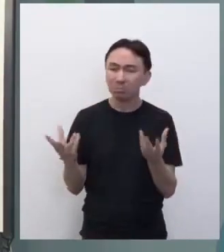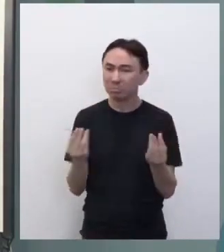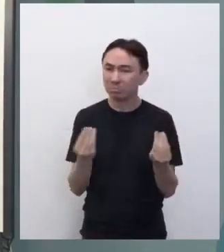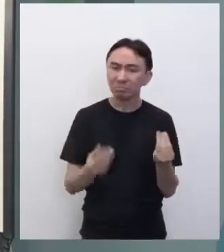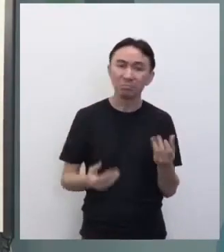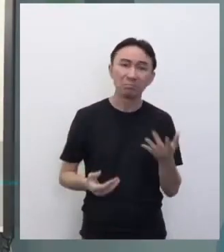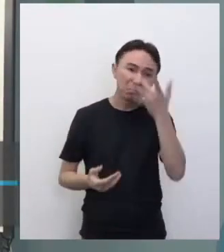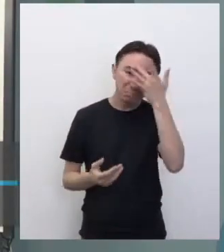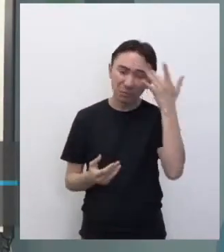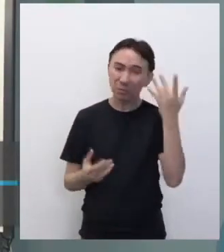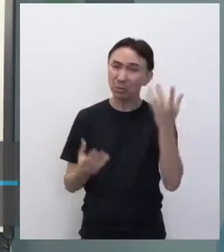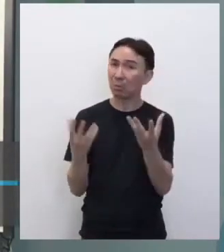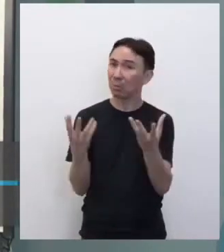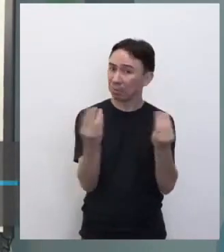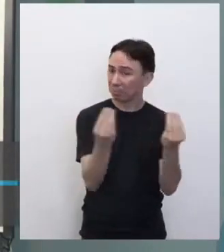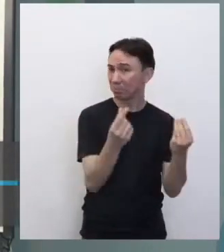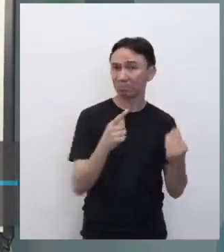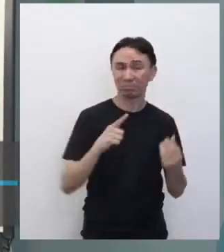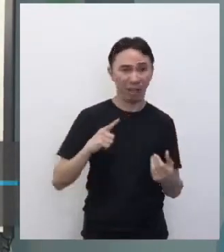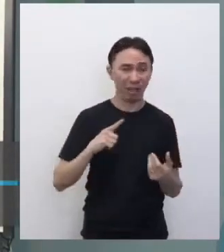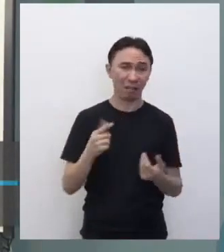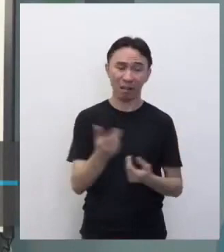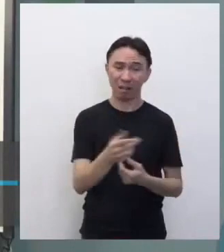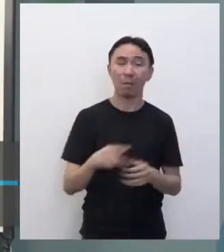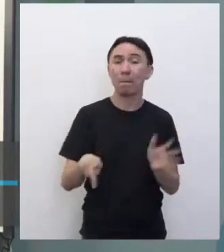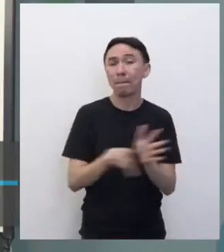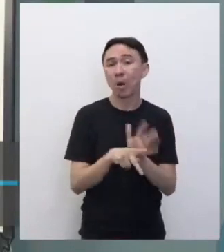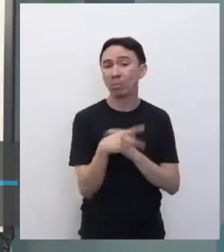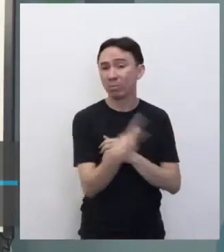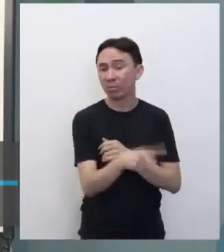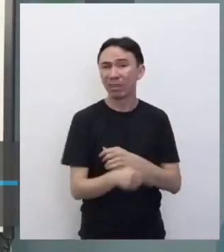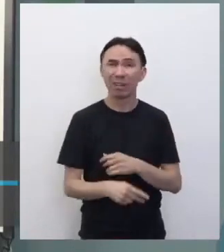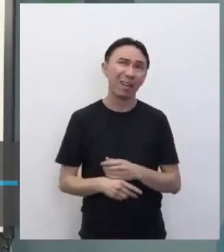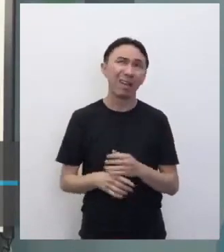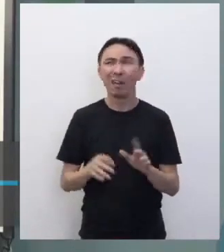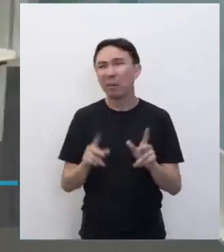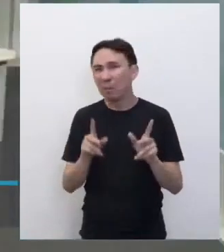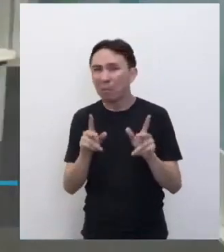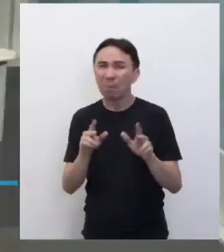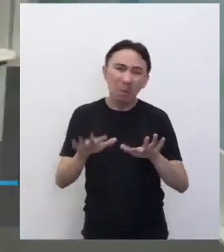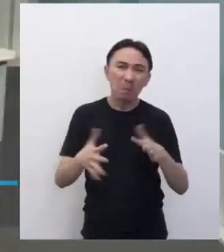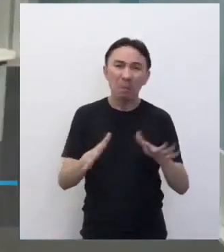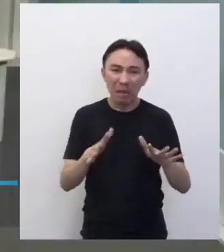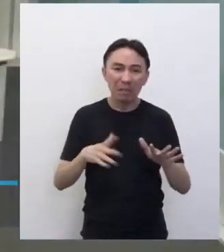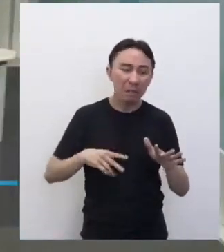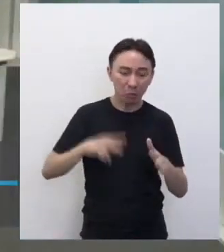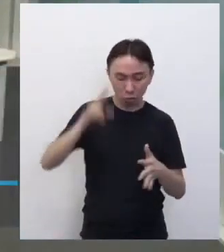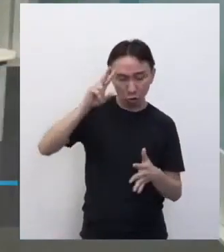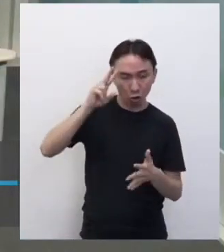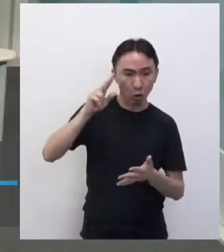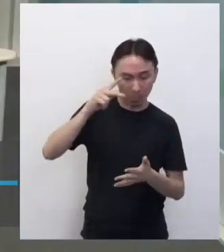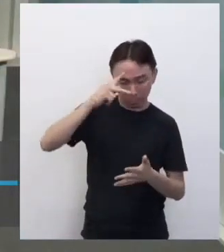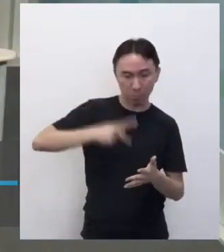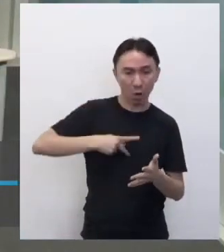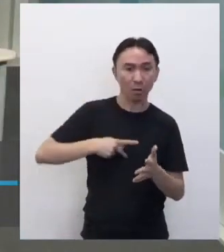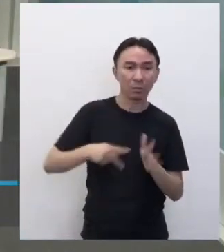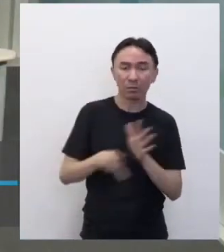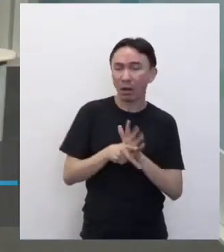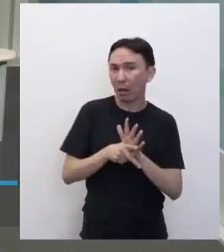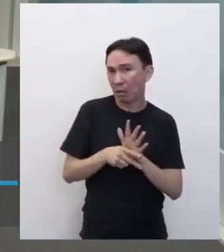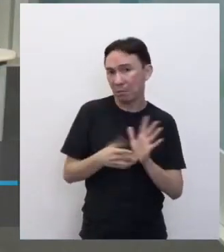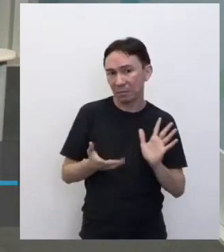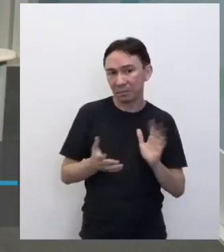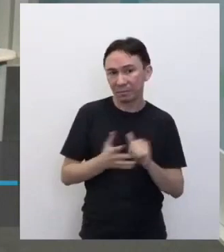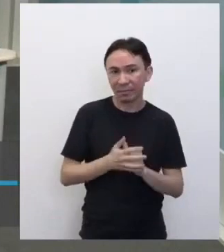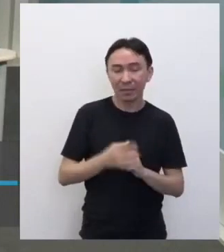seu blog. Que acaba sendo o quê? É de tipo um diário, pode ser? Eu lembro da, a gente lembra da palavra log, né? Que a gente,